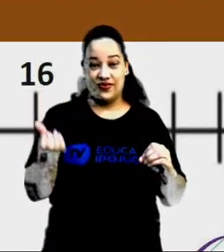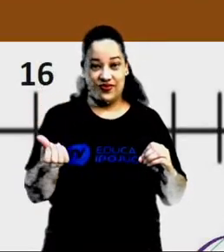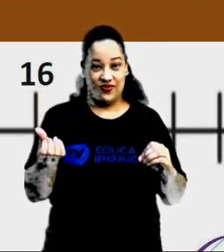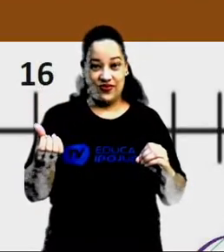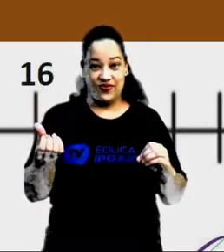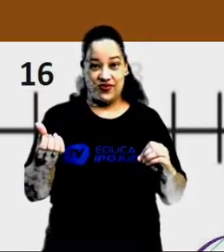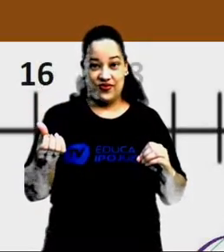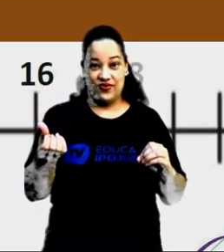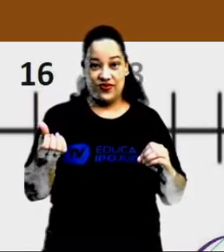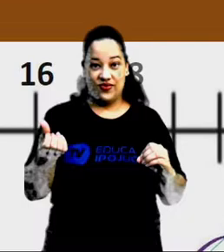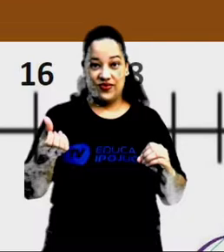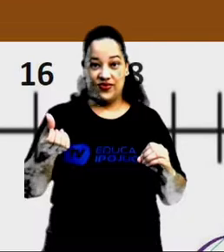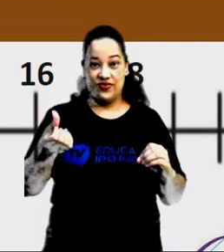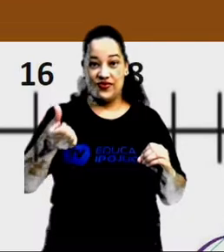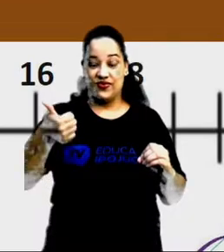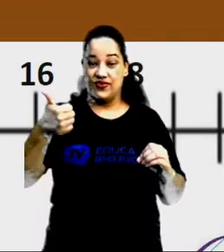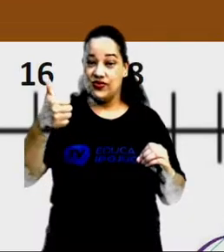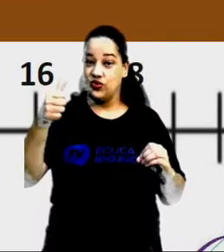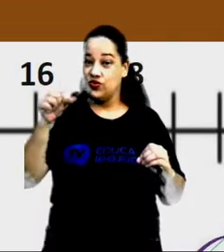16,